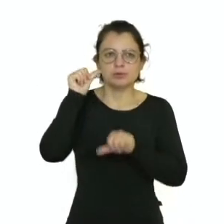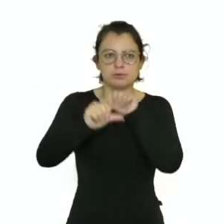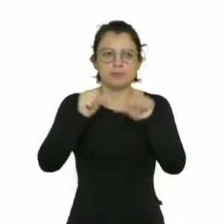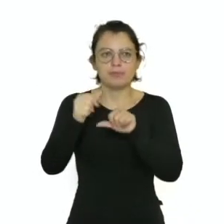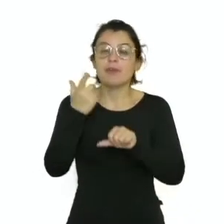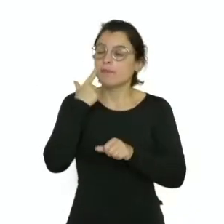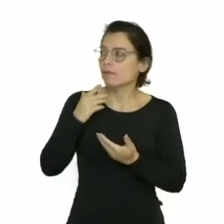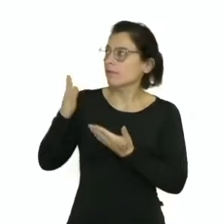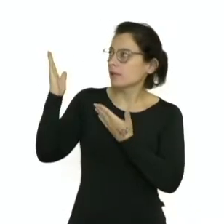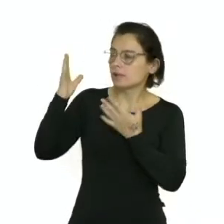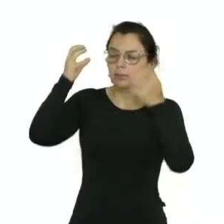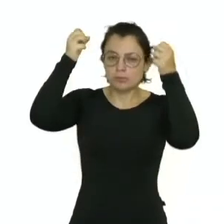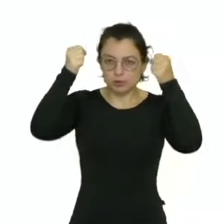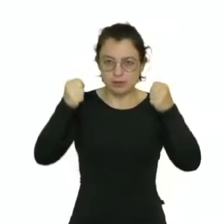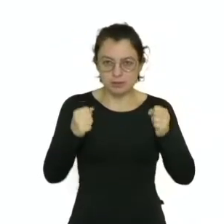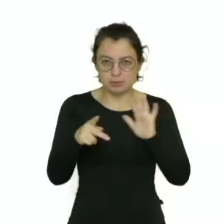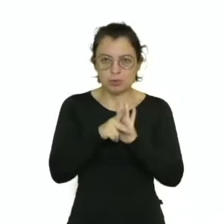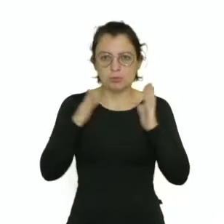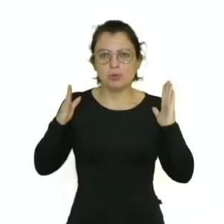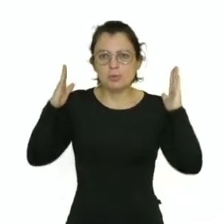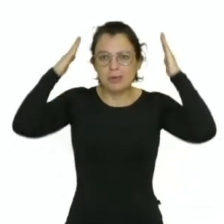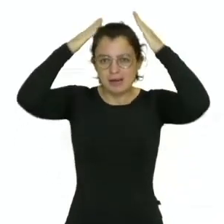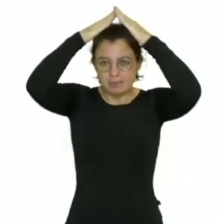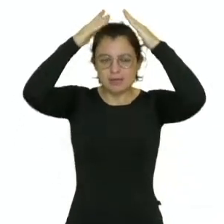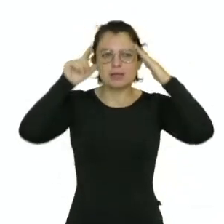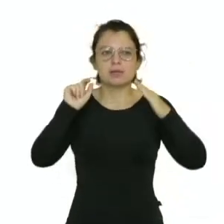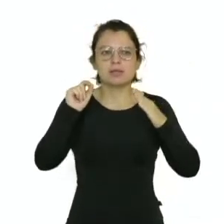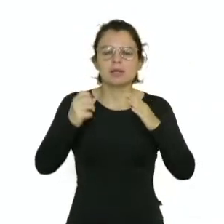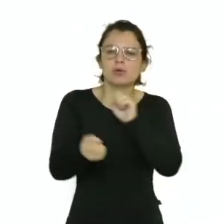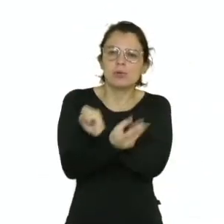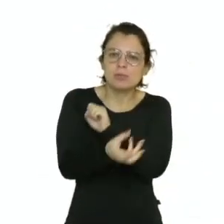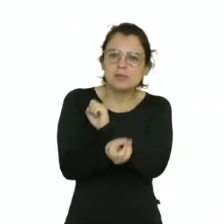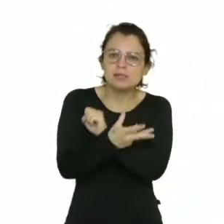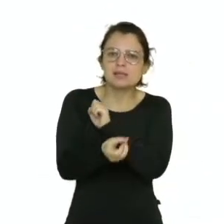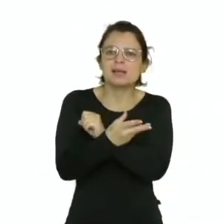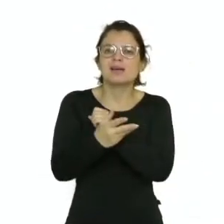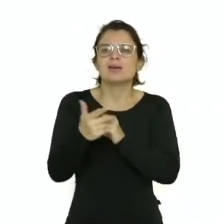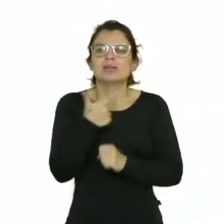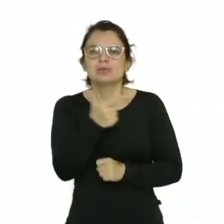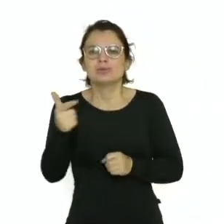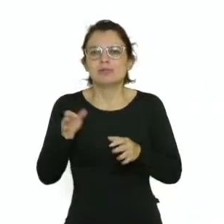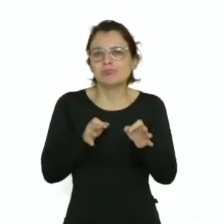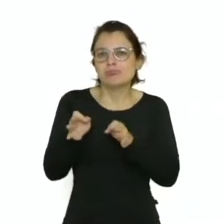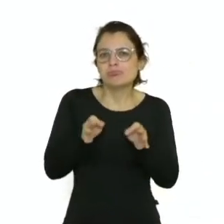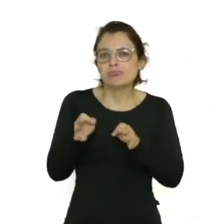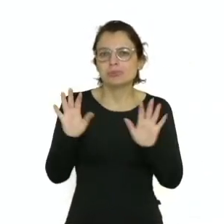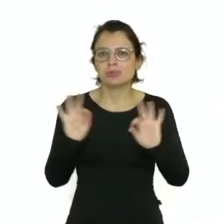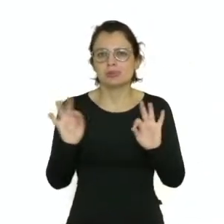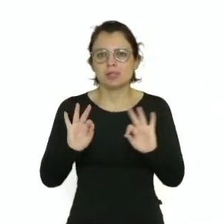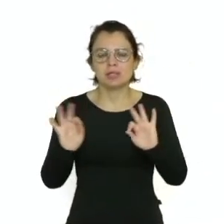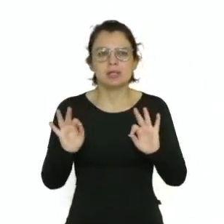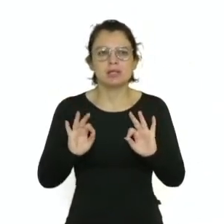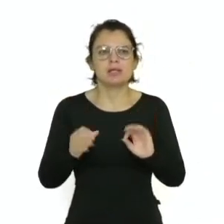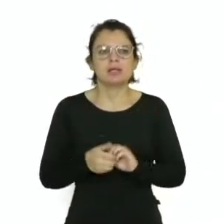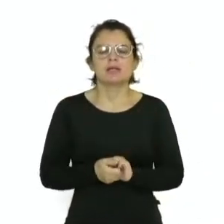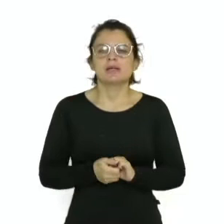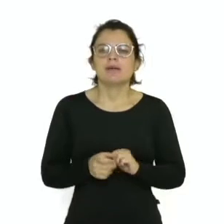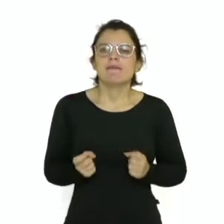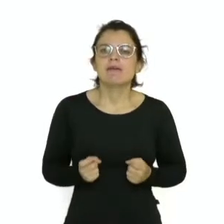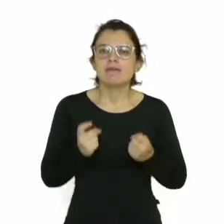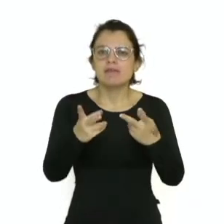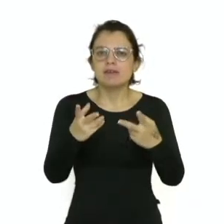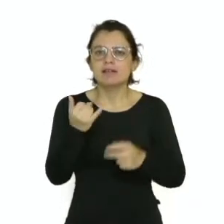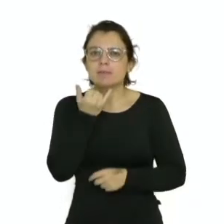poder universal do Papa, a corrupção, o despreparo do clero, a venda de indulgências, venda do perdão dos pecados,